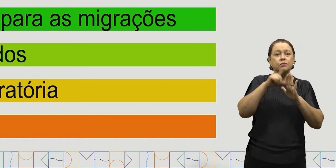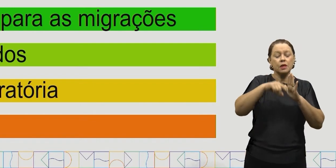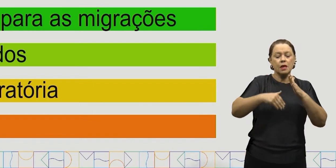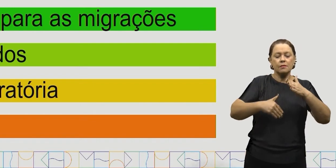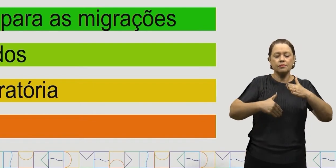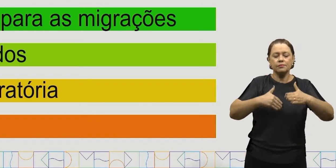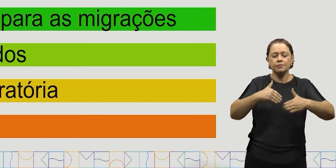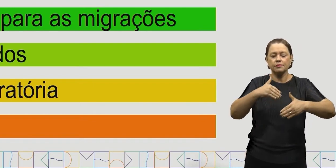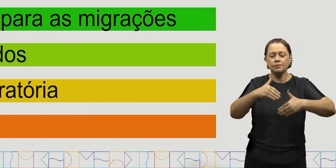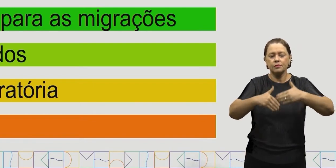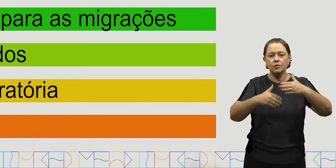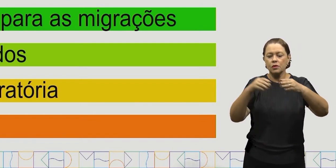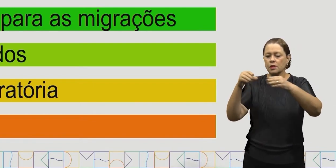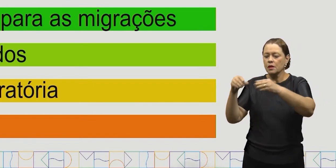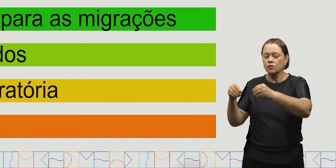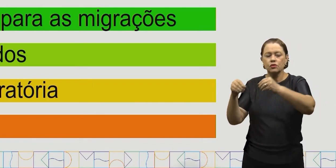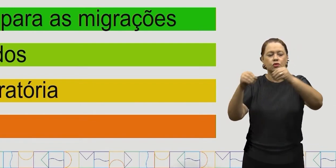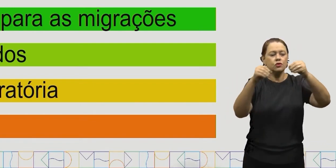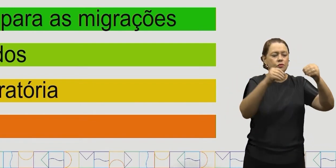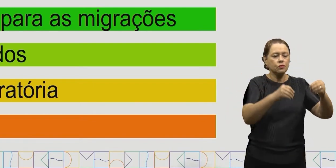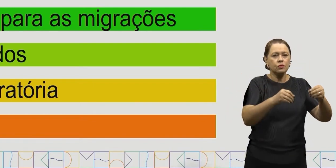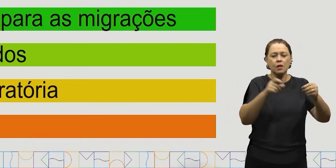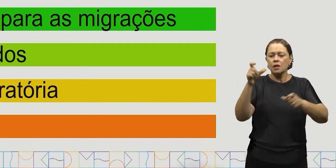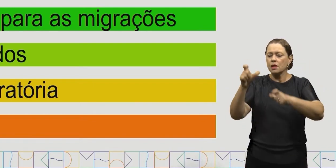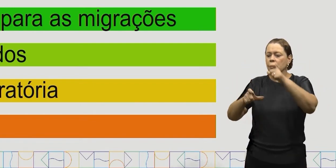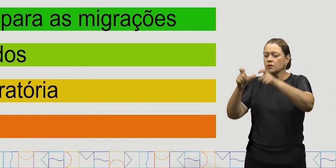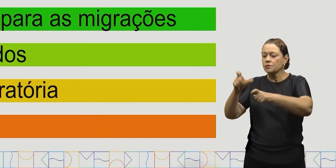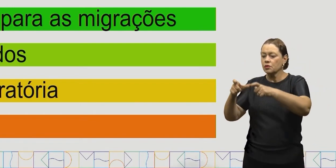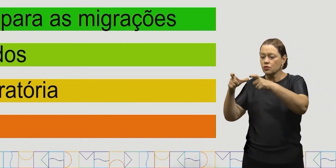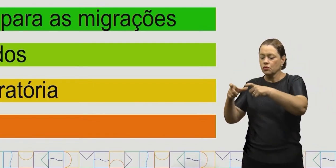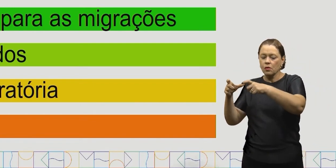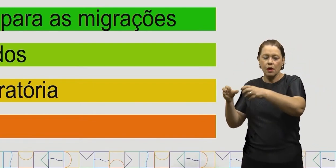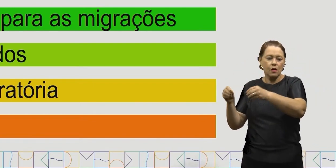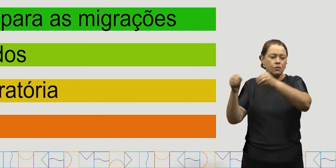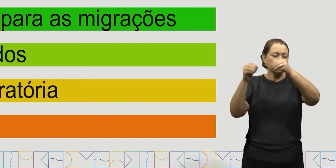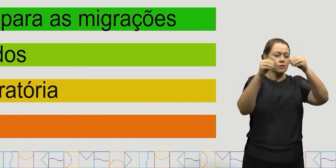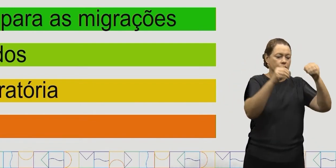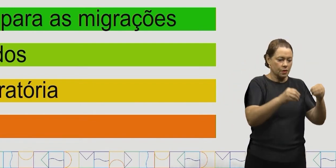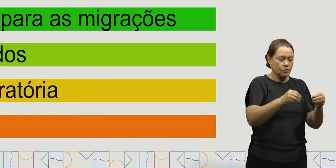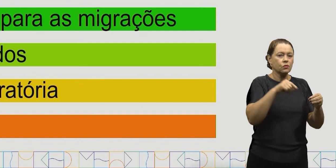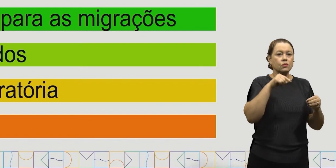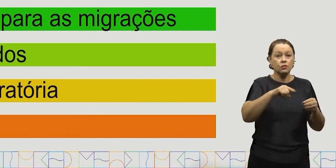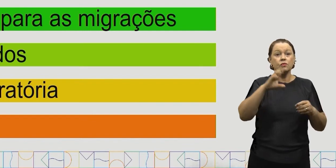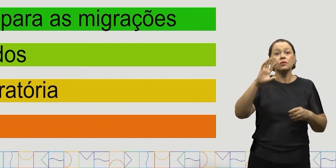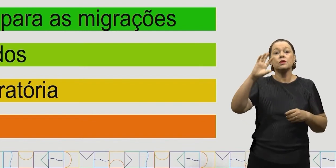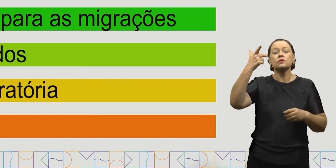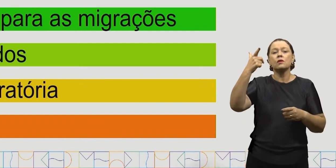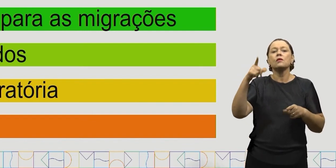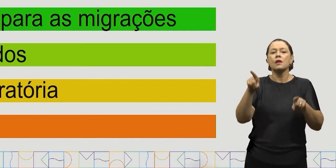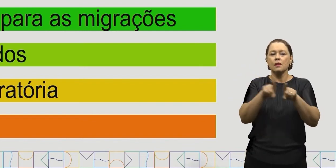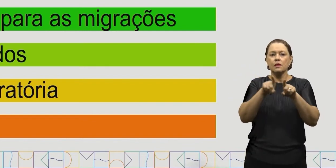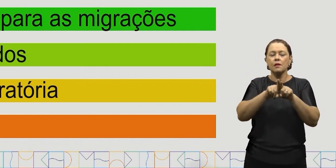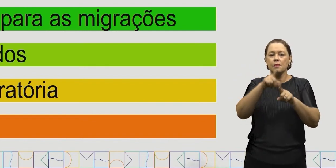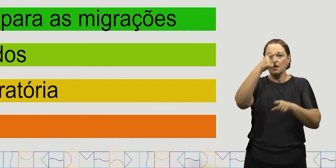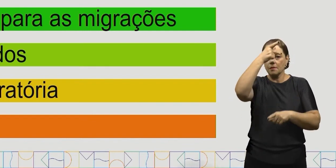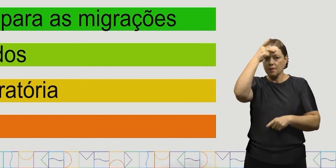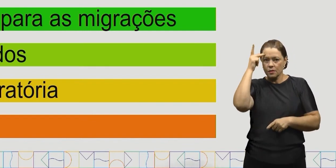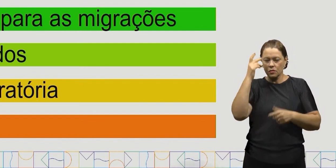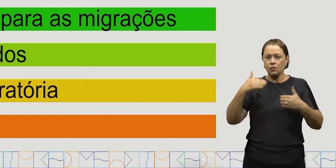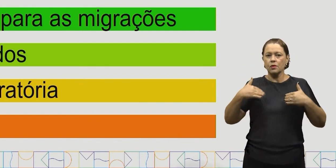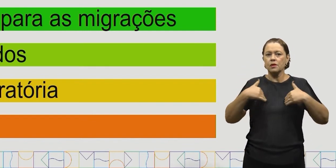é o processo de deslocamento de populações de um local para o outro. E isso acontece com animais ou